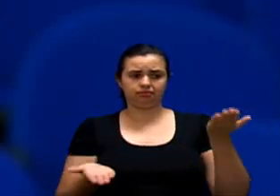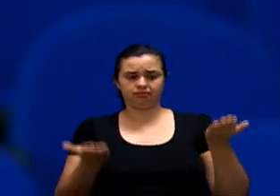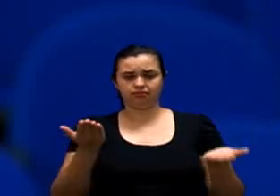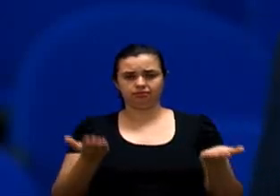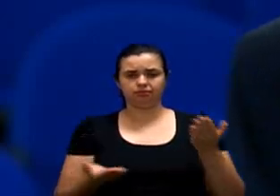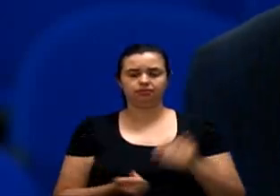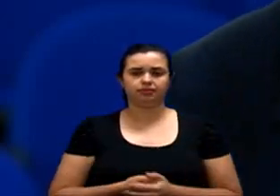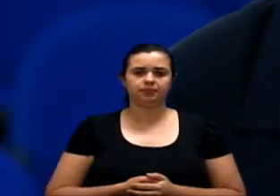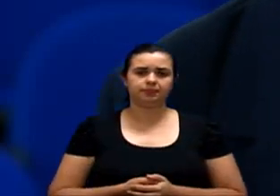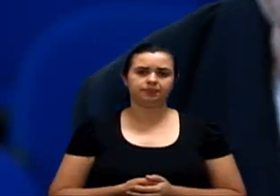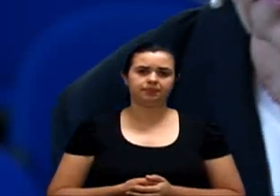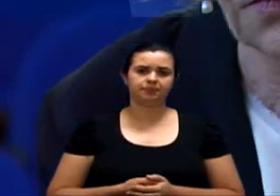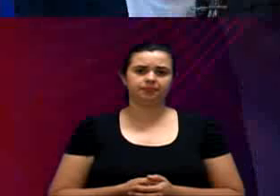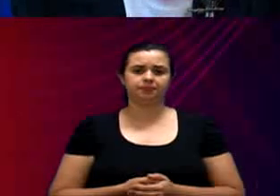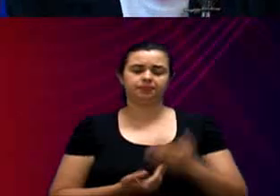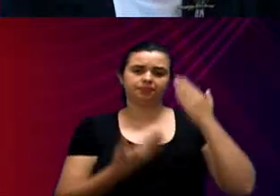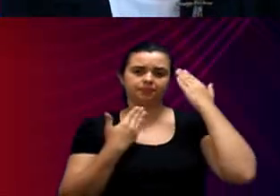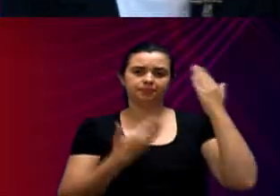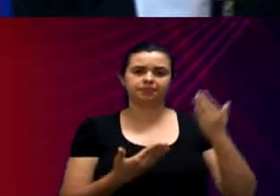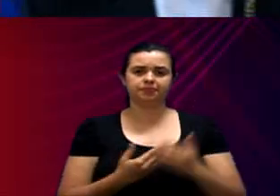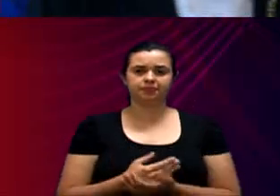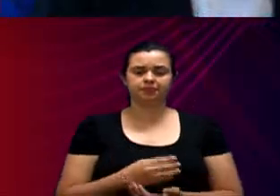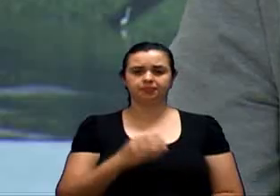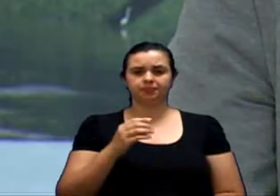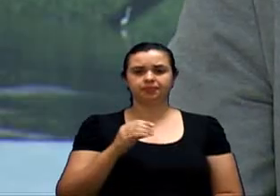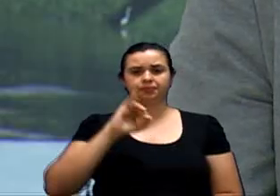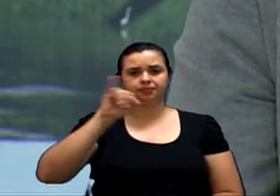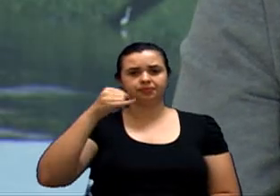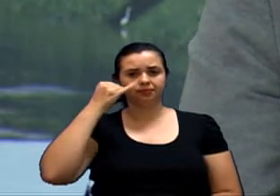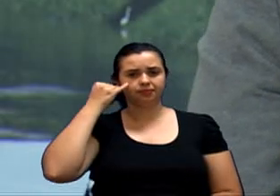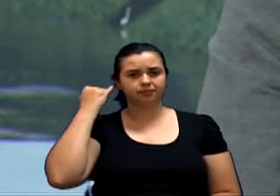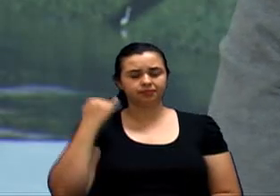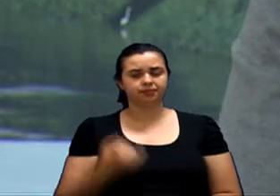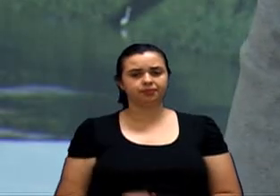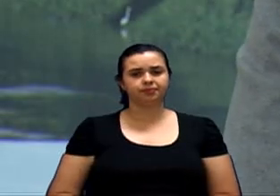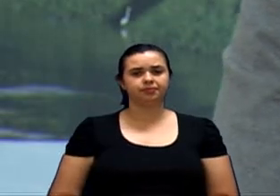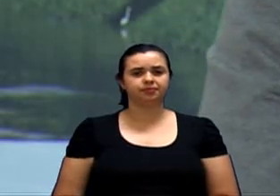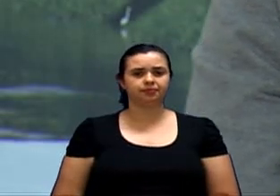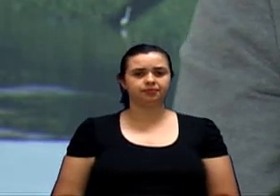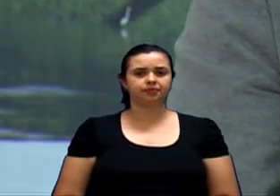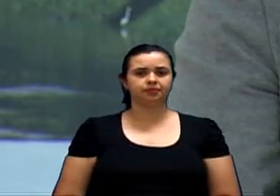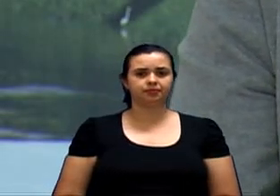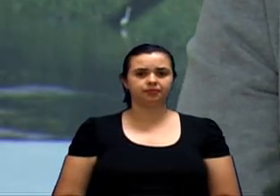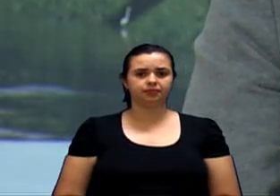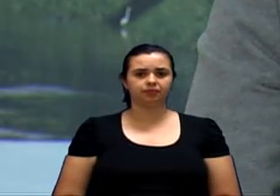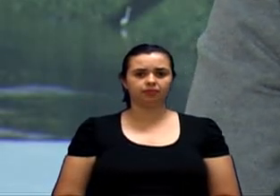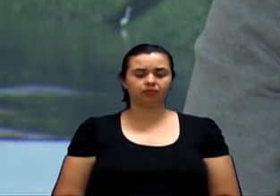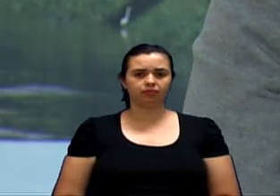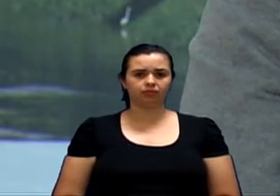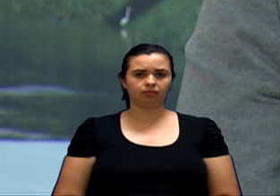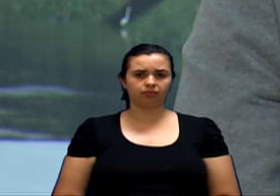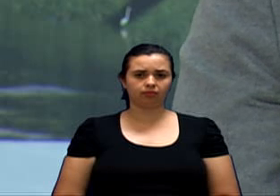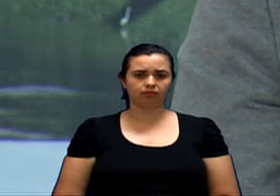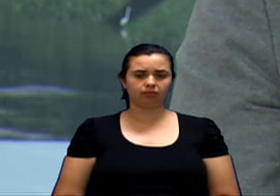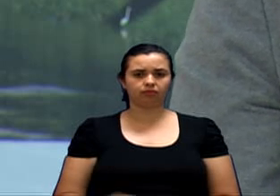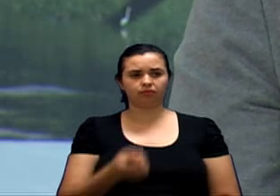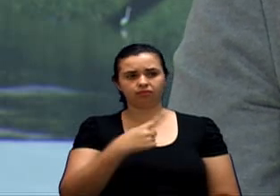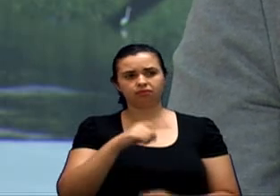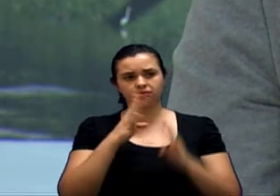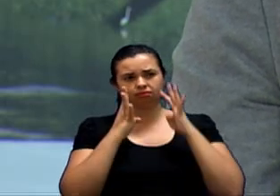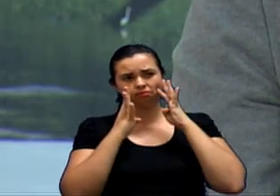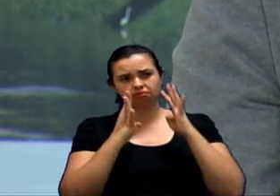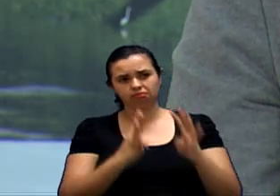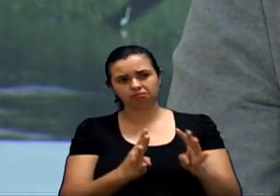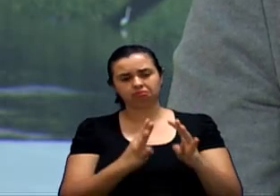de exemplo. Obrigado, vereadora. Vereador João Donizete. Som, senhor presidente. Estava ouvindo vocês